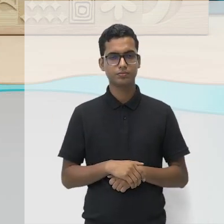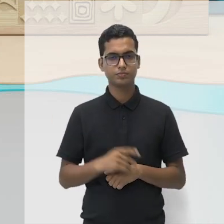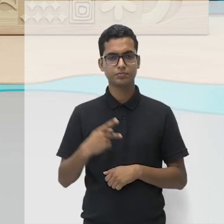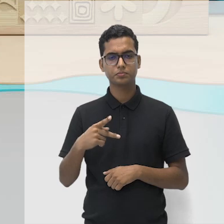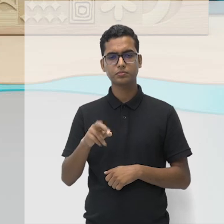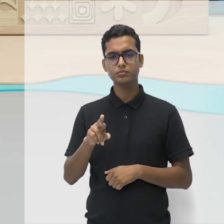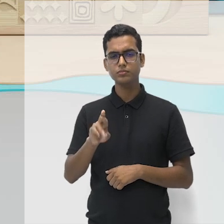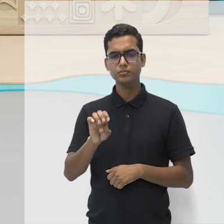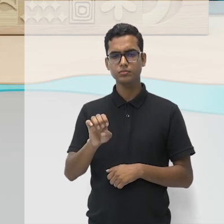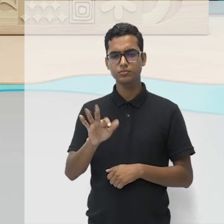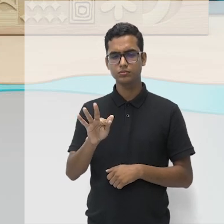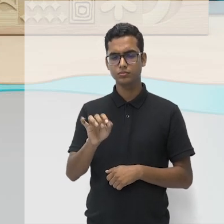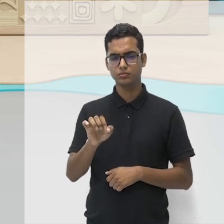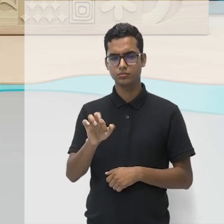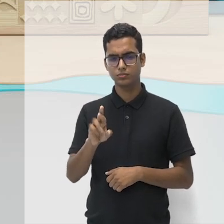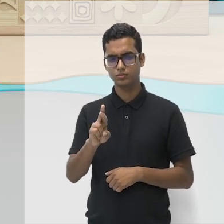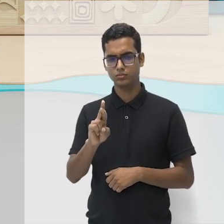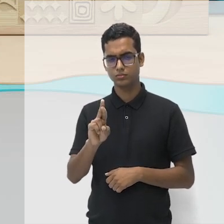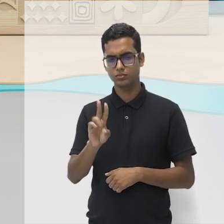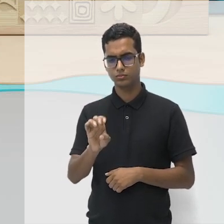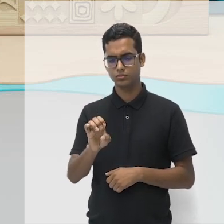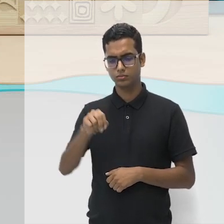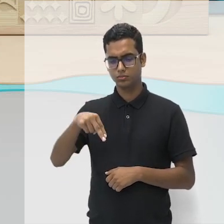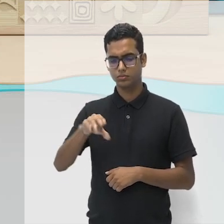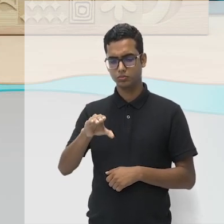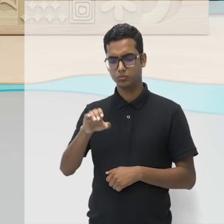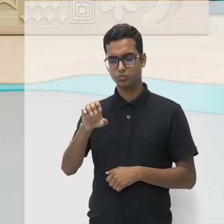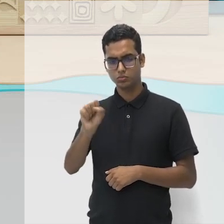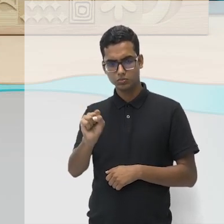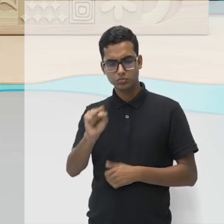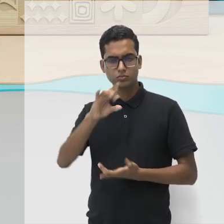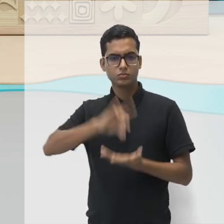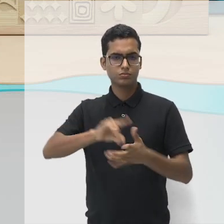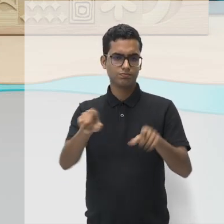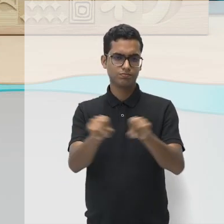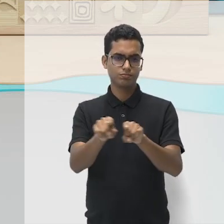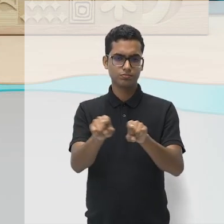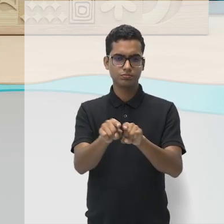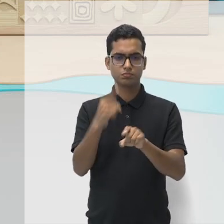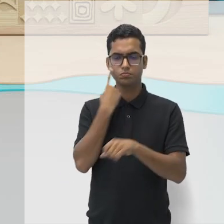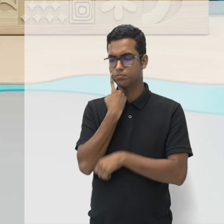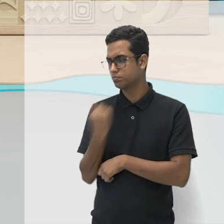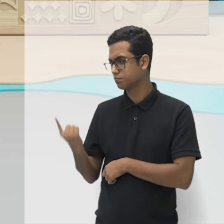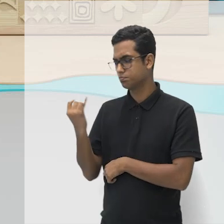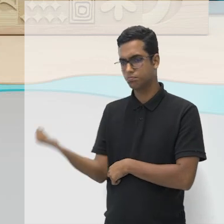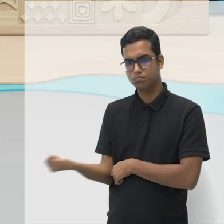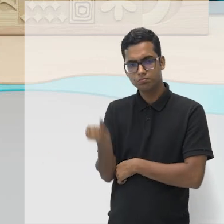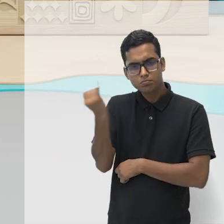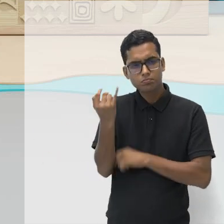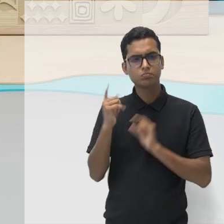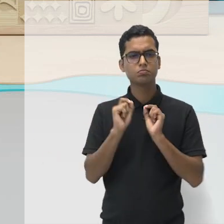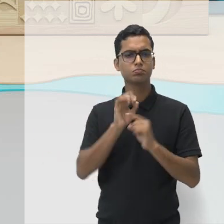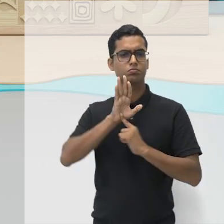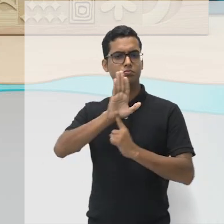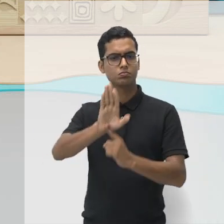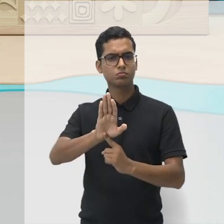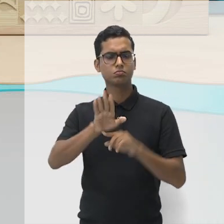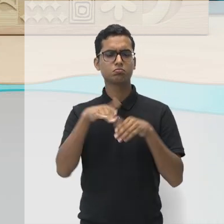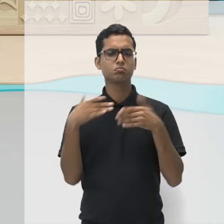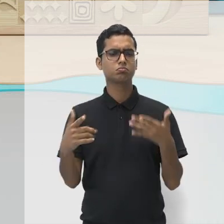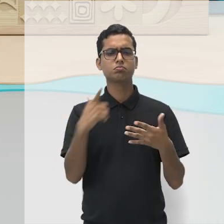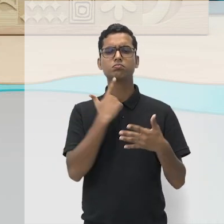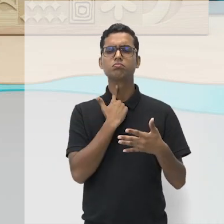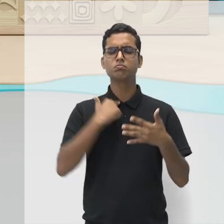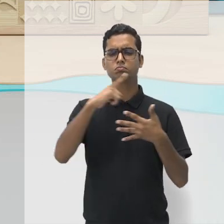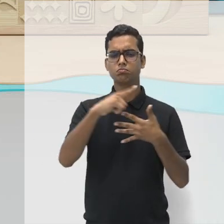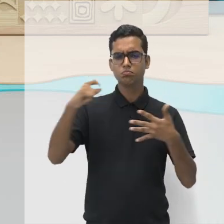né? Relacionado aí a cada indivíduo. As preferências, então, também é uma palavrinha cognata, ela vai indicar quais são as